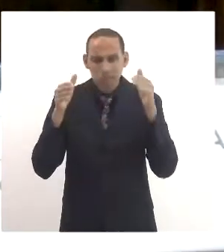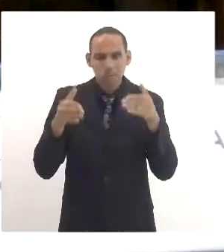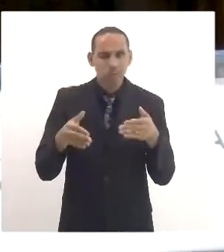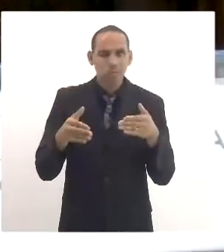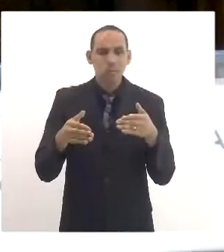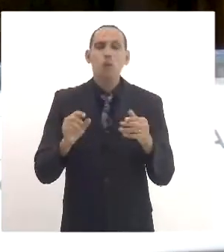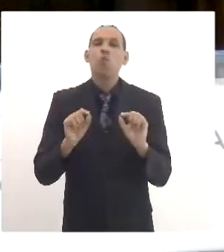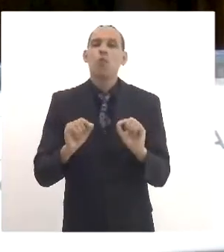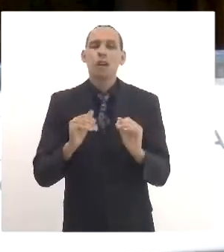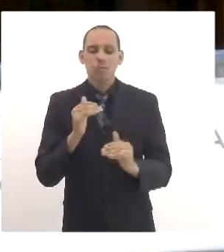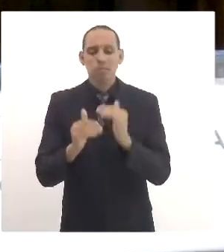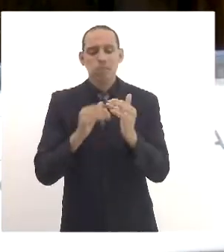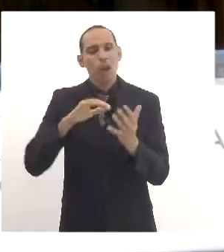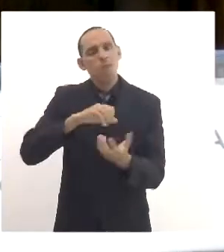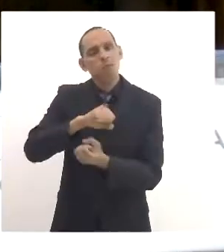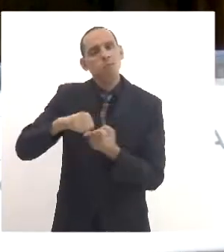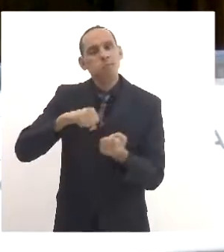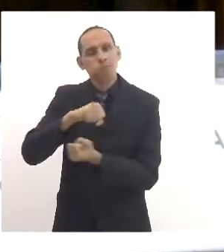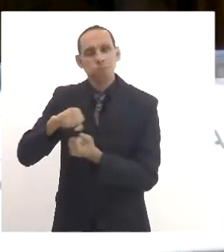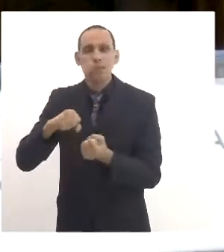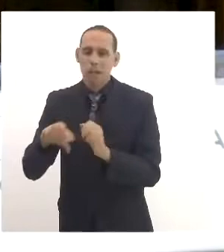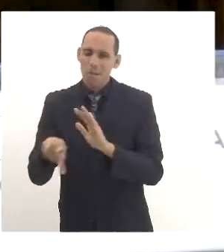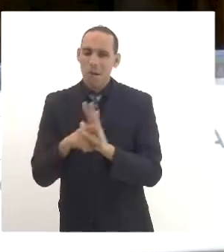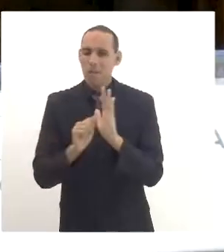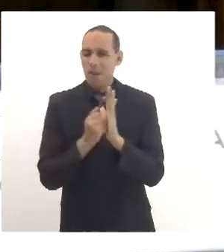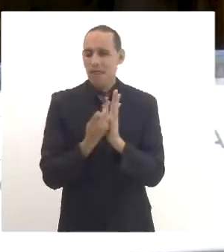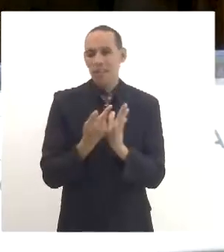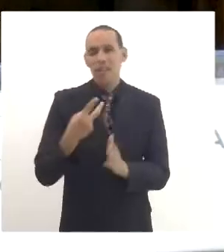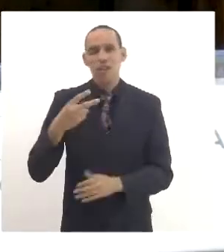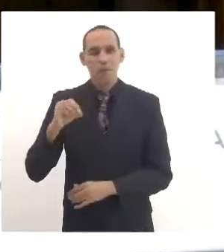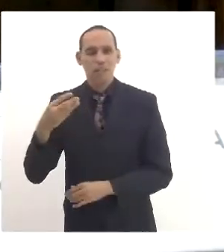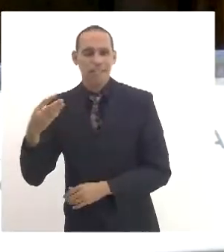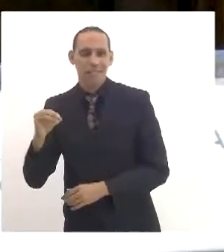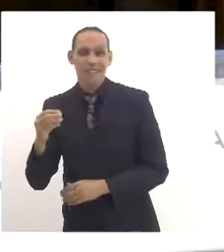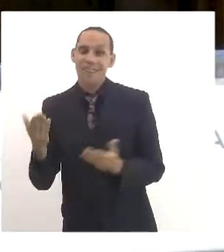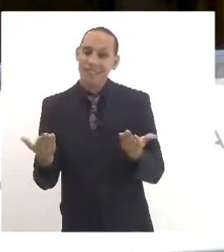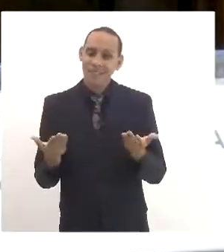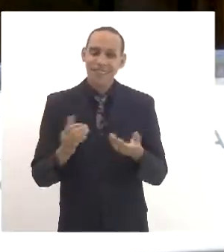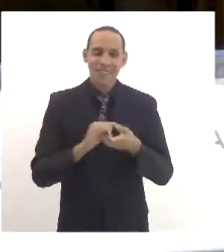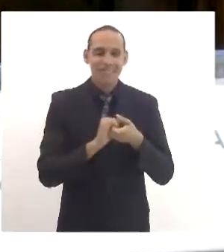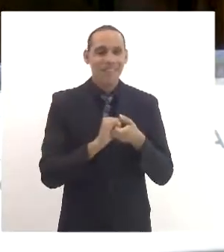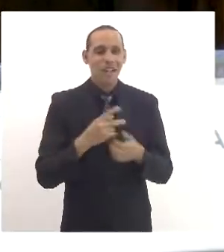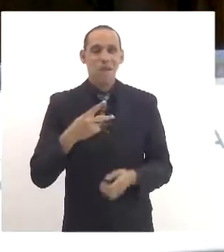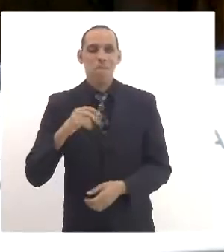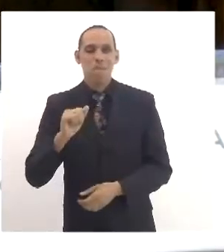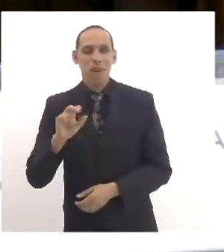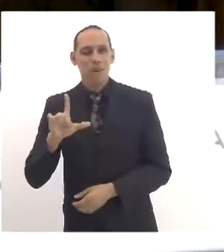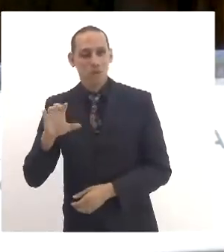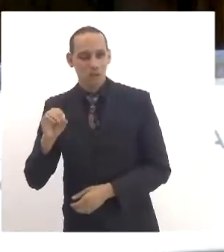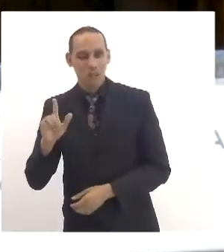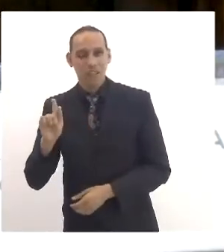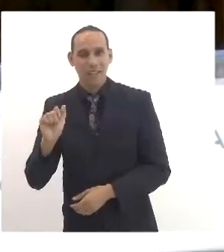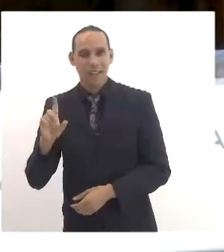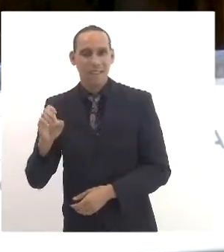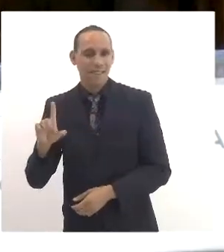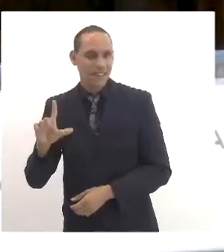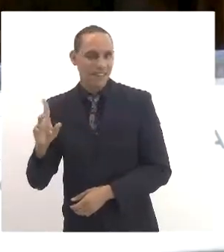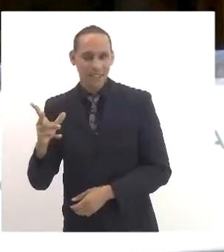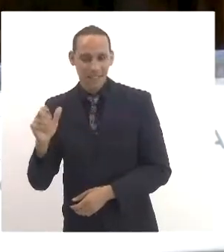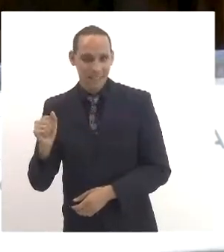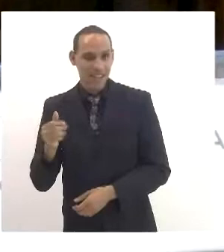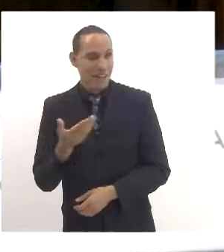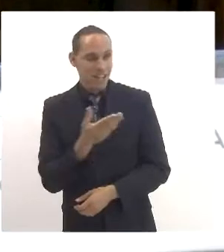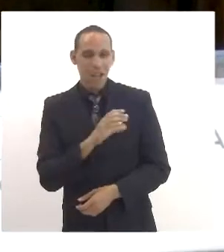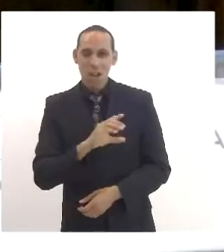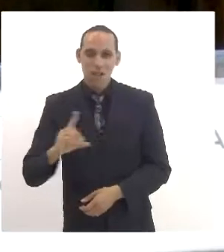desenvolvimento sustentável da Agenda 2030. E aqui saúdo Paulo Gadelha, coordenador dessa estratégia